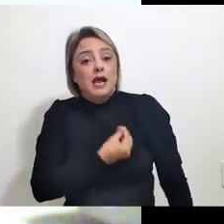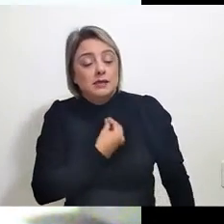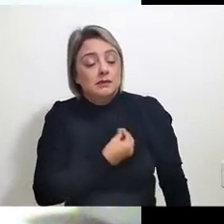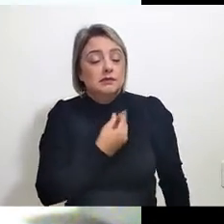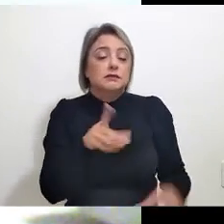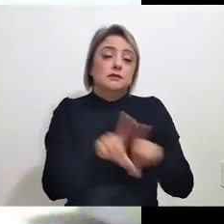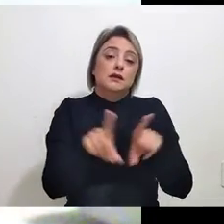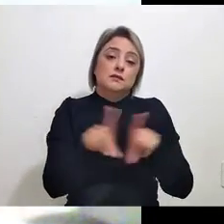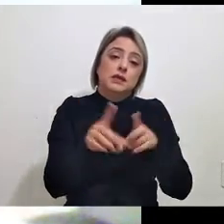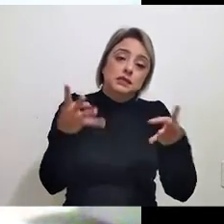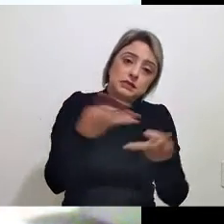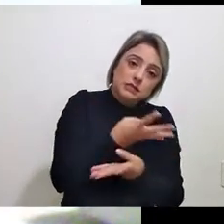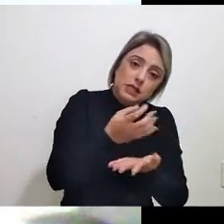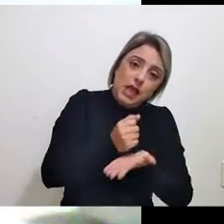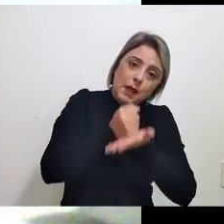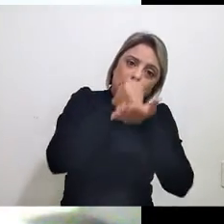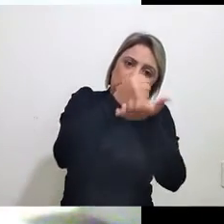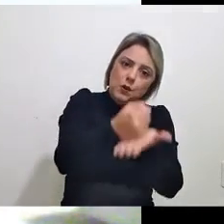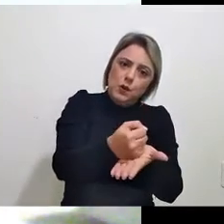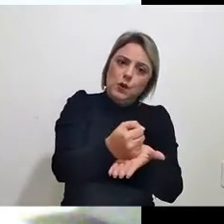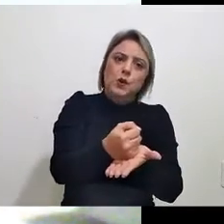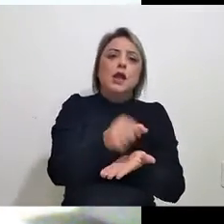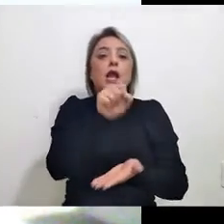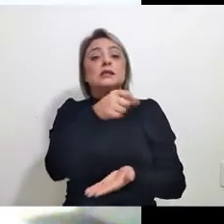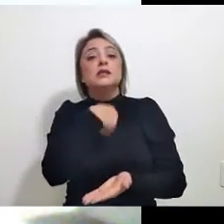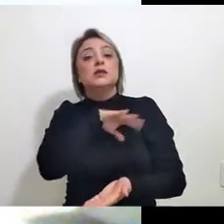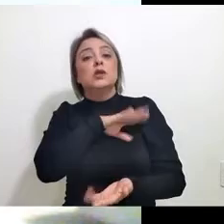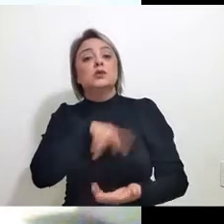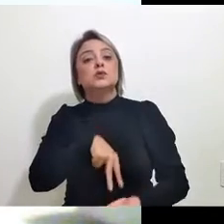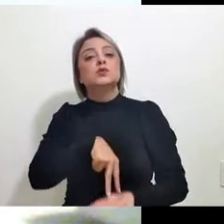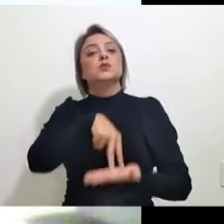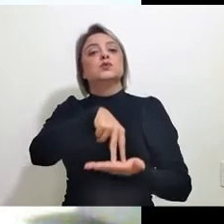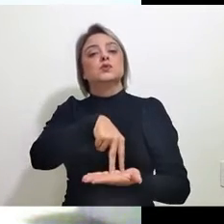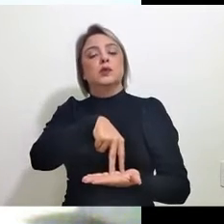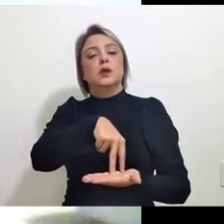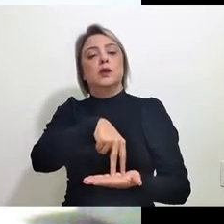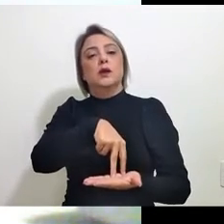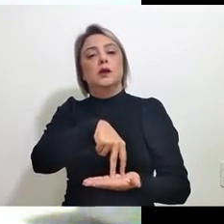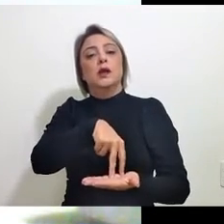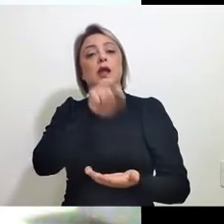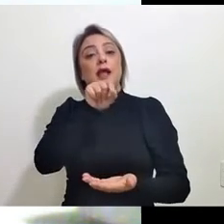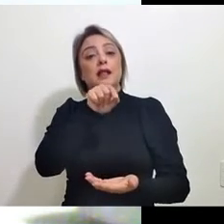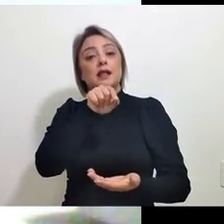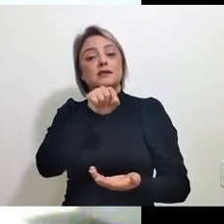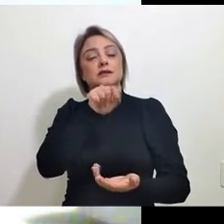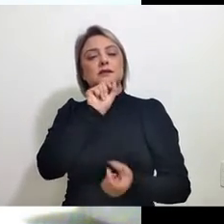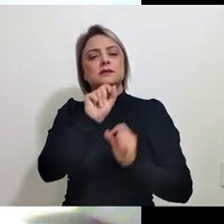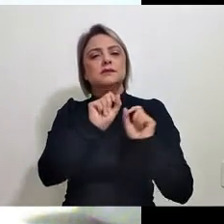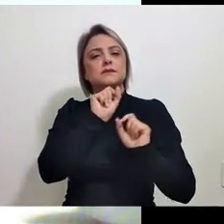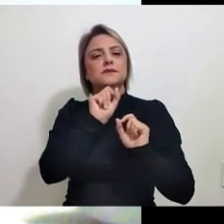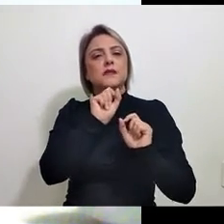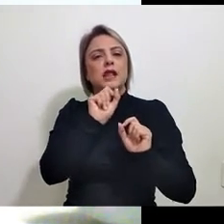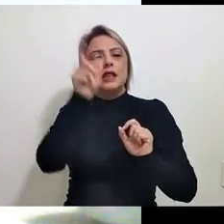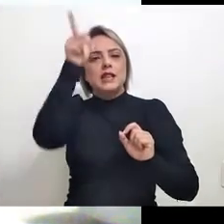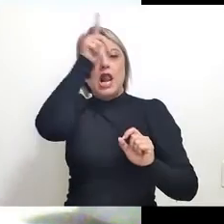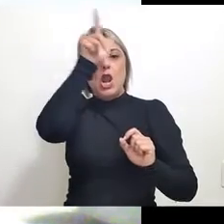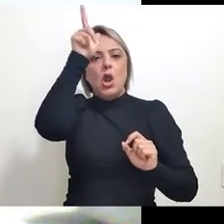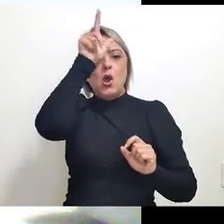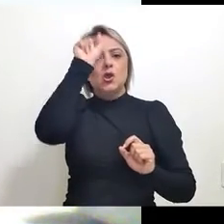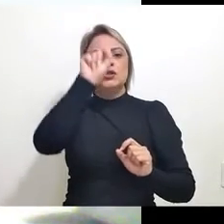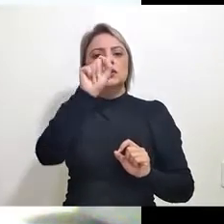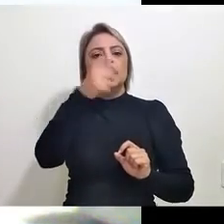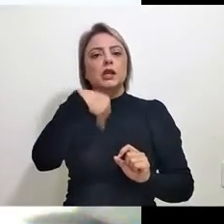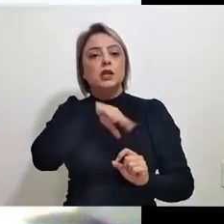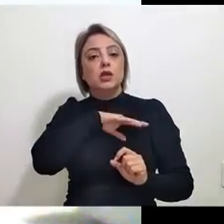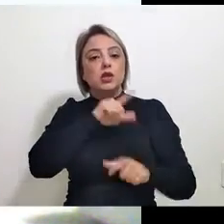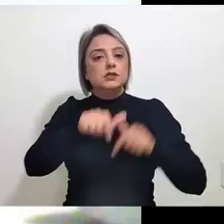social é essa, de estar participando dessa rede de apoio, como as conselheiras estão aqui